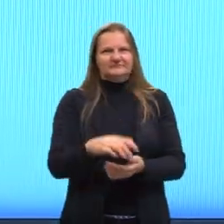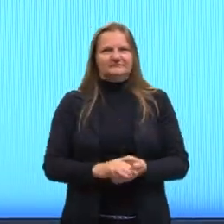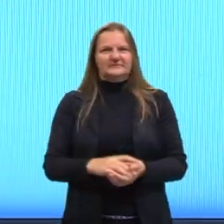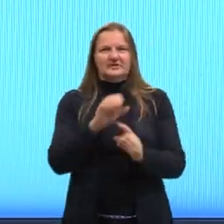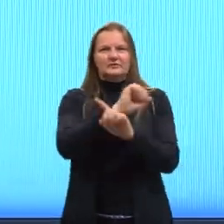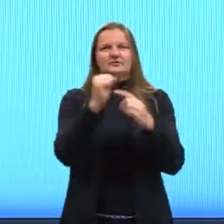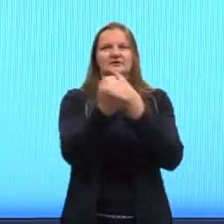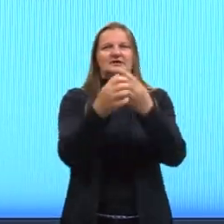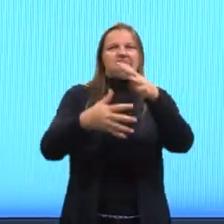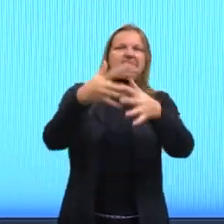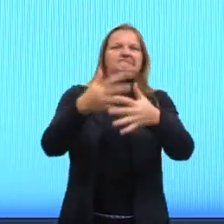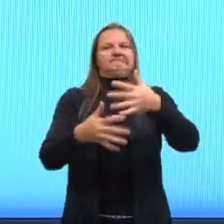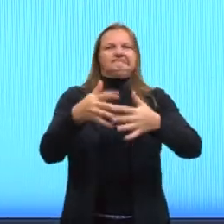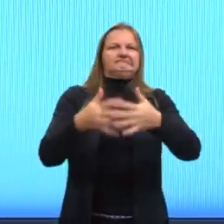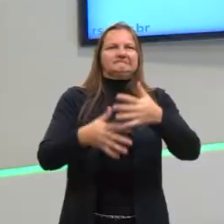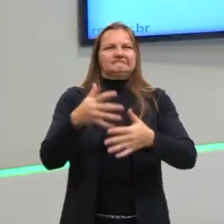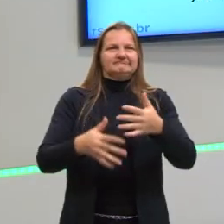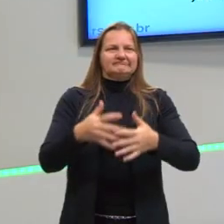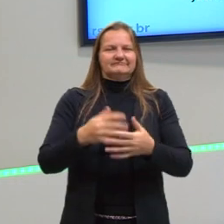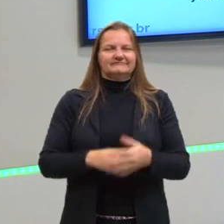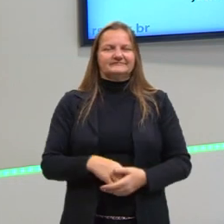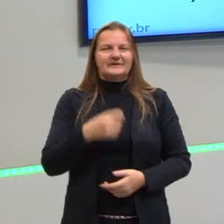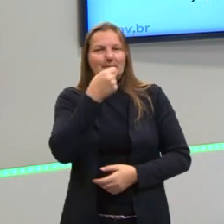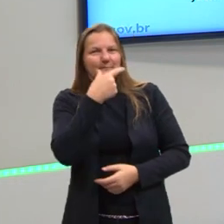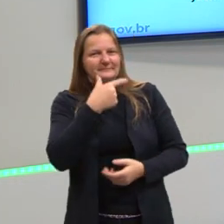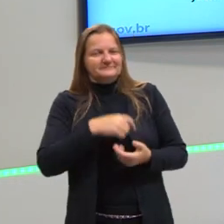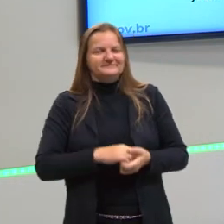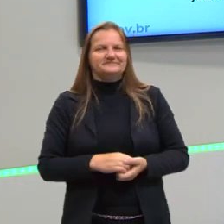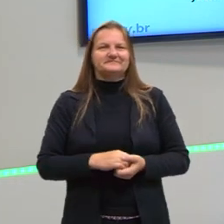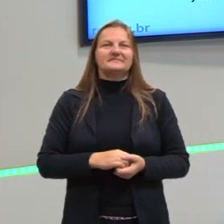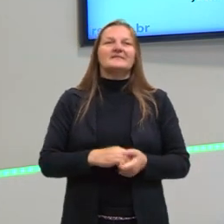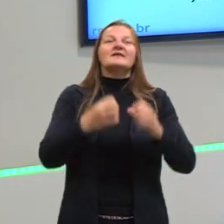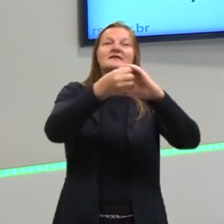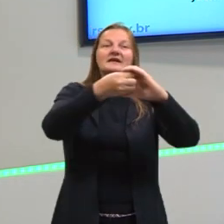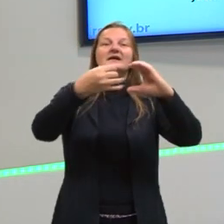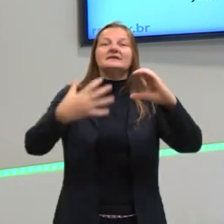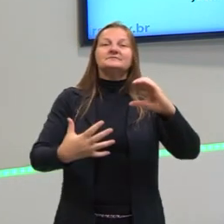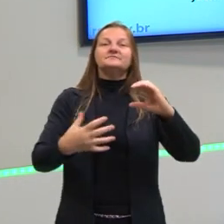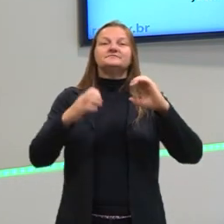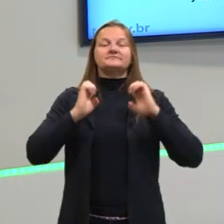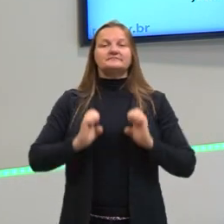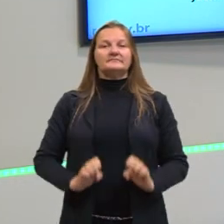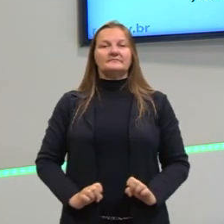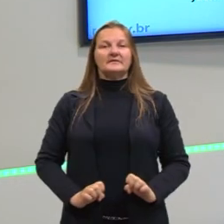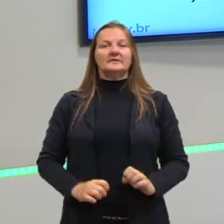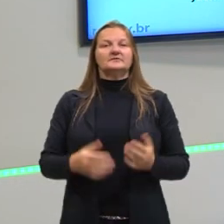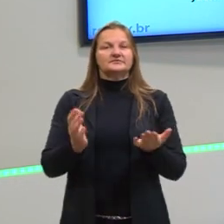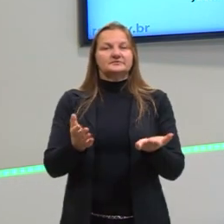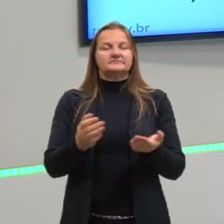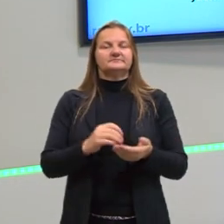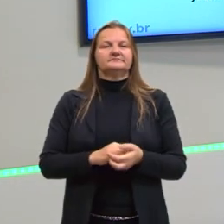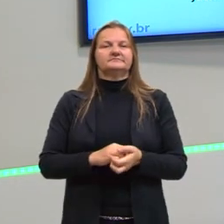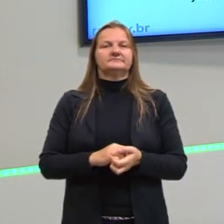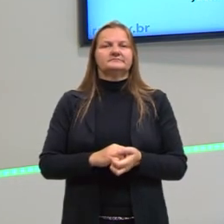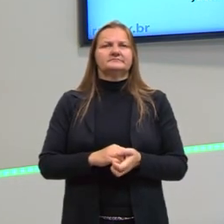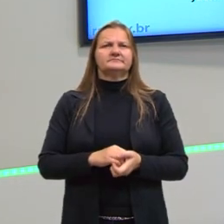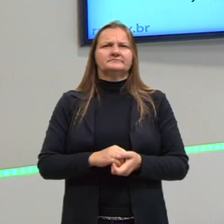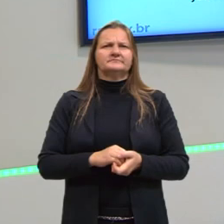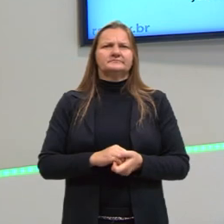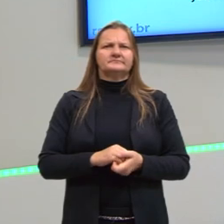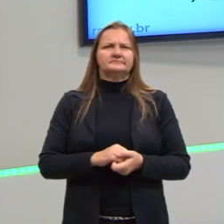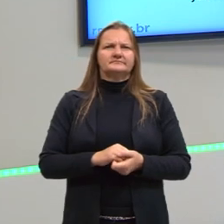é sociedade vira uma bagunça né mas ele faz e agradeço para as características da ética contemporânea então apresenta no